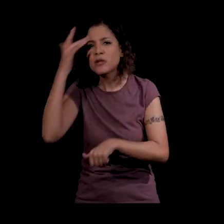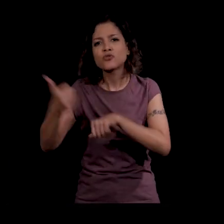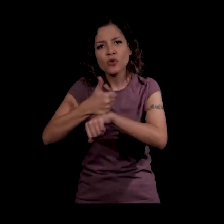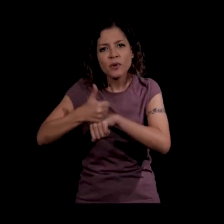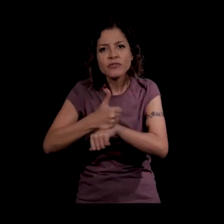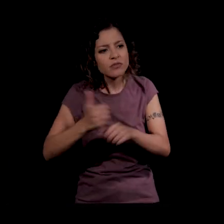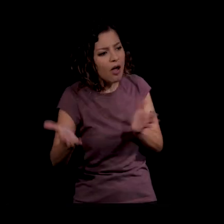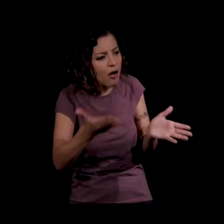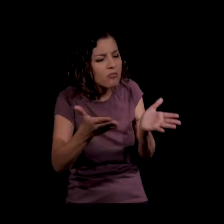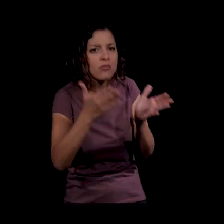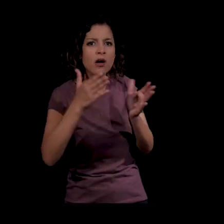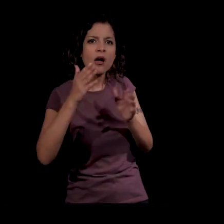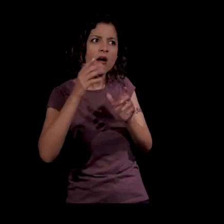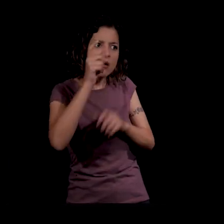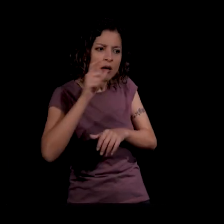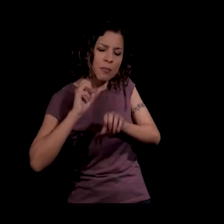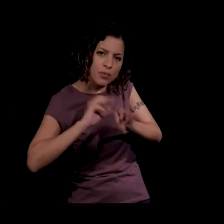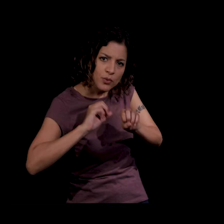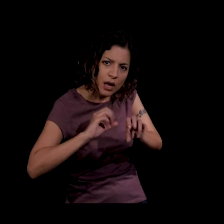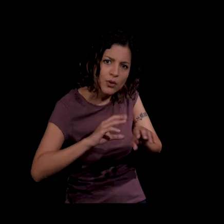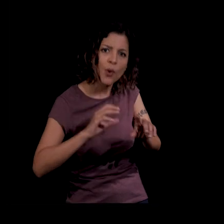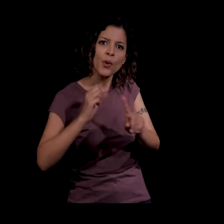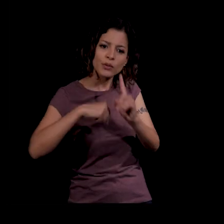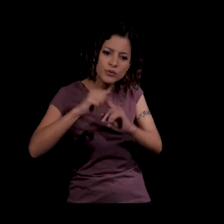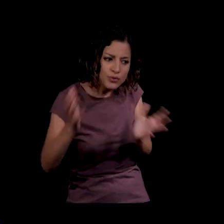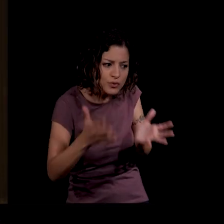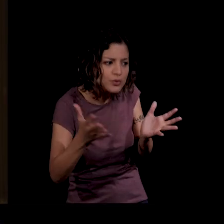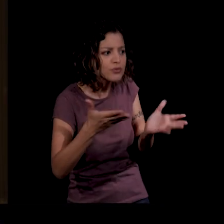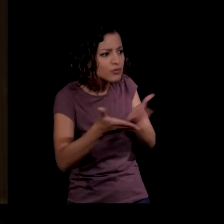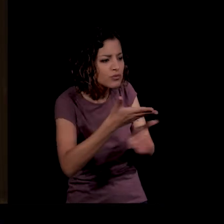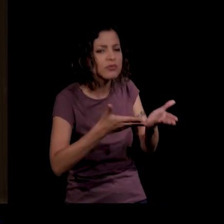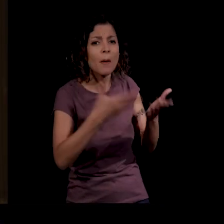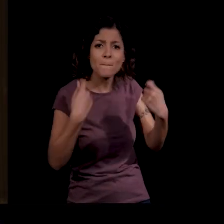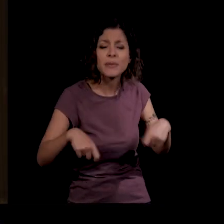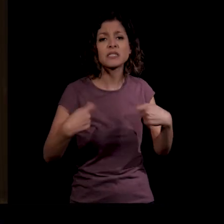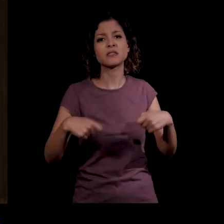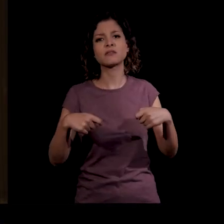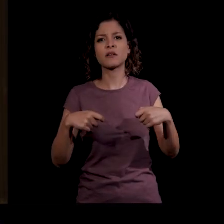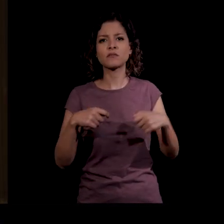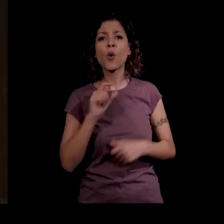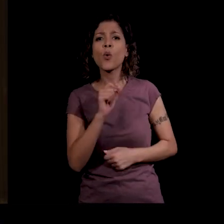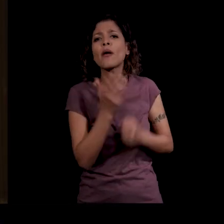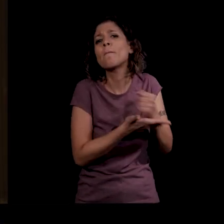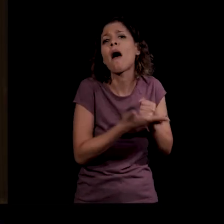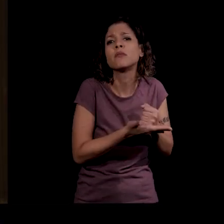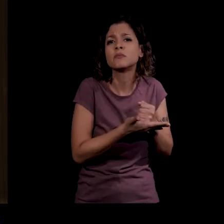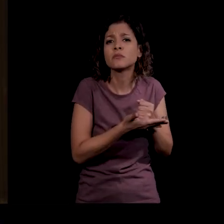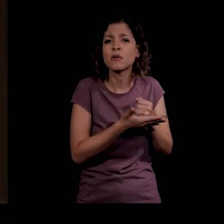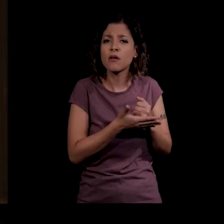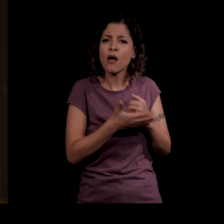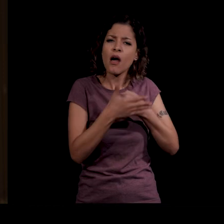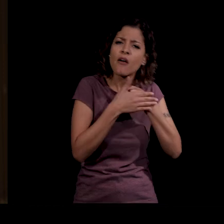reconstrutores, ressocializadores, socializadores, educadores, né? A gente tem que ter essa base de afeto, de